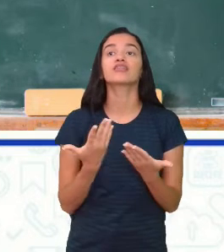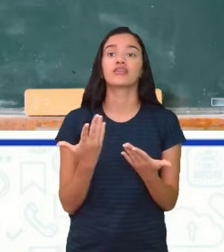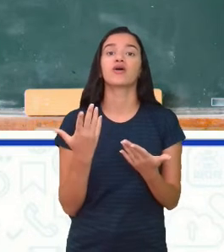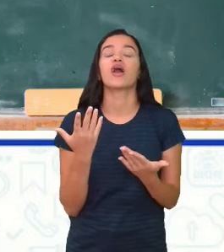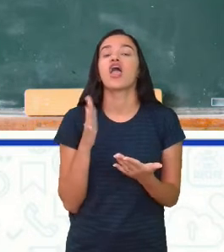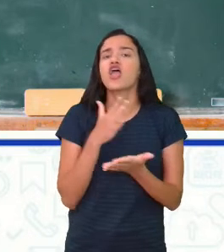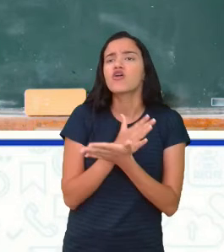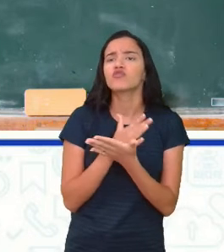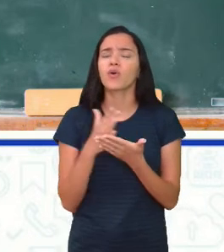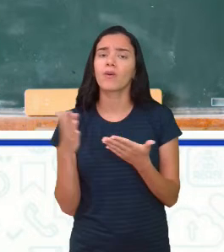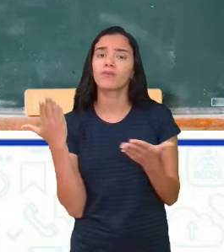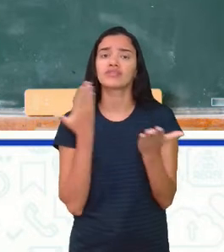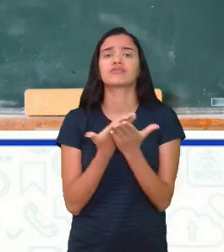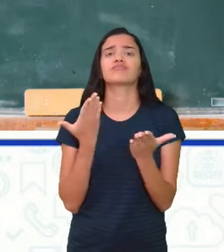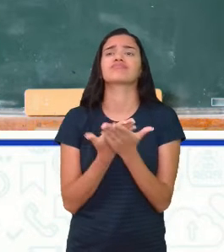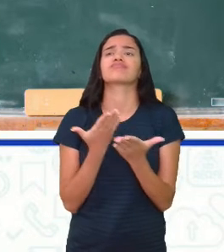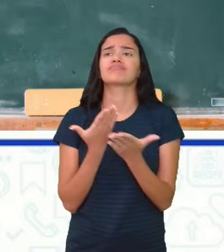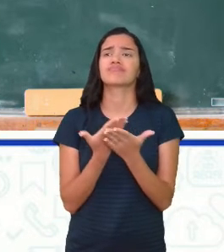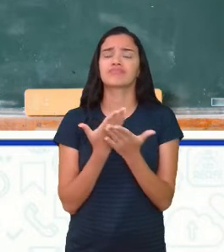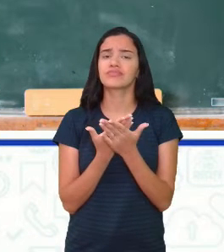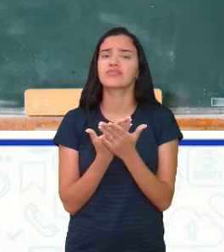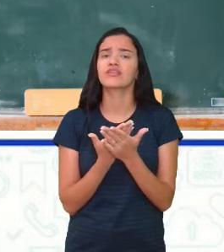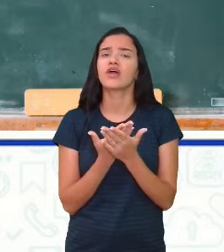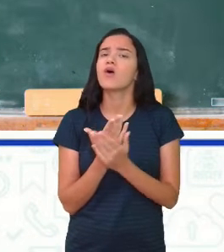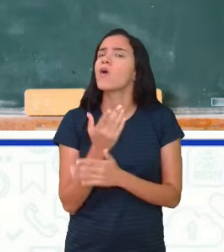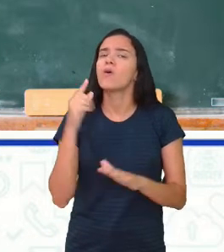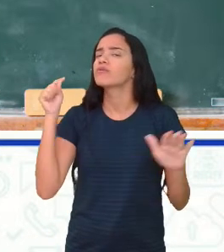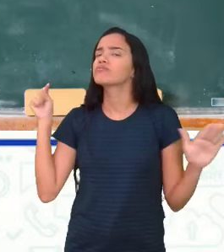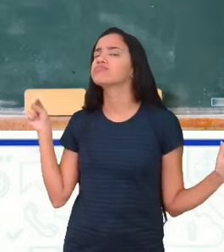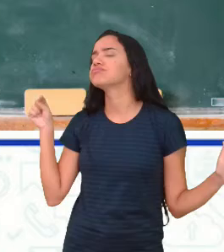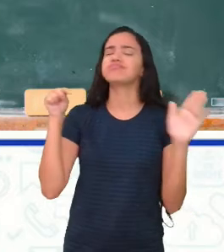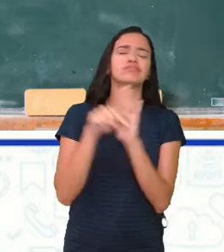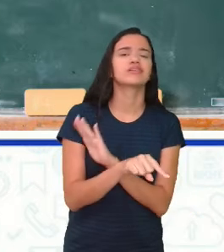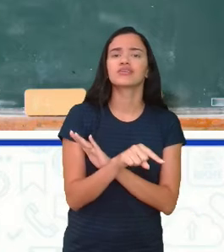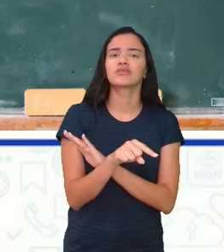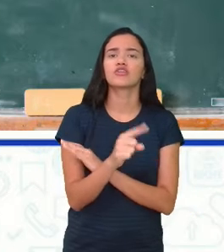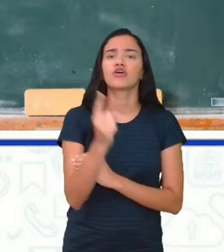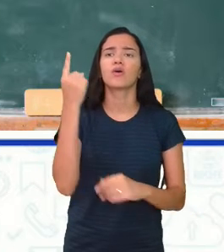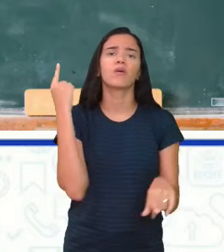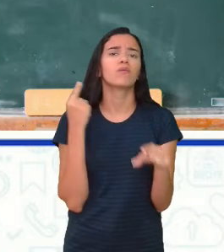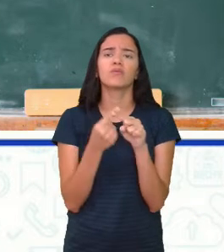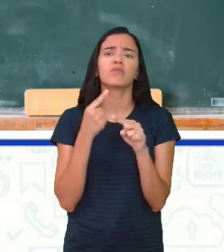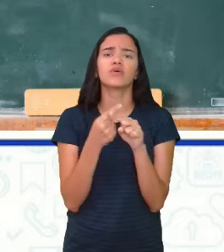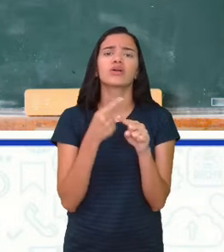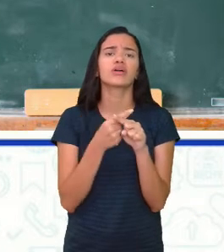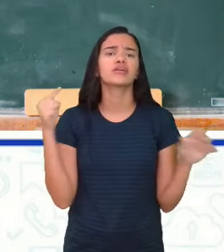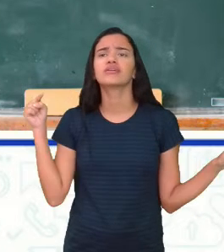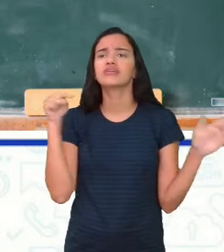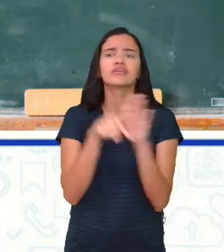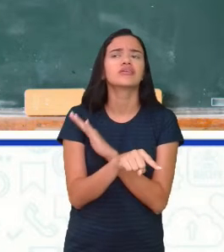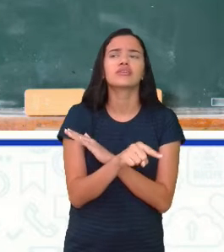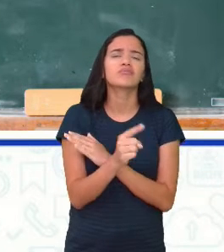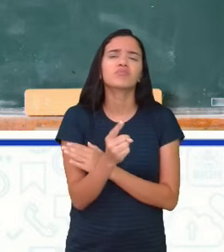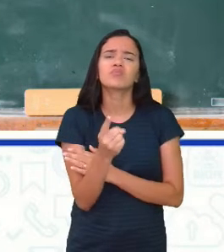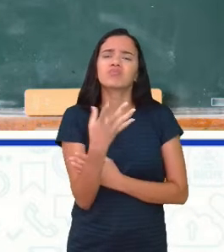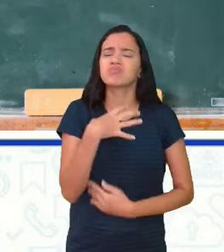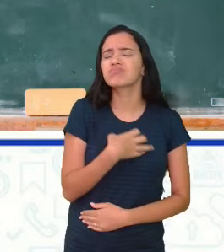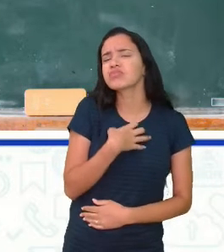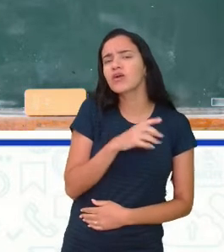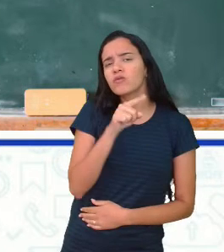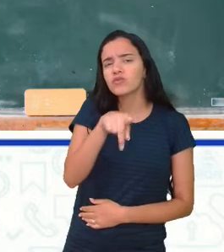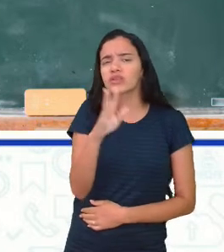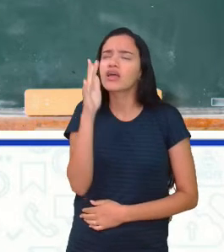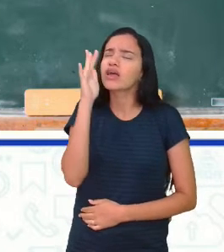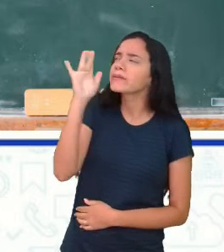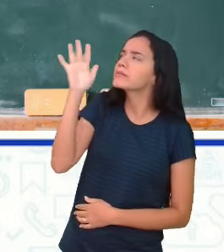começar a aula com essa pergunta. Porque essa pergunta ela é inquietante, né? Você